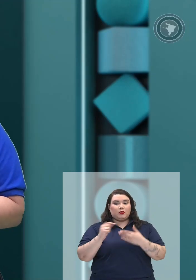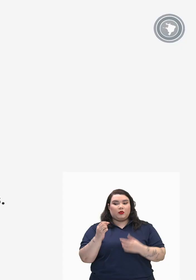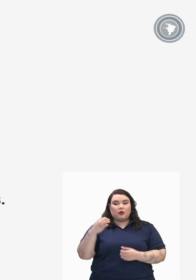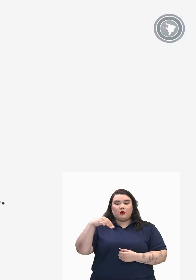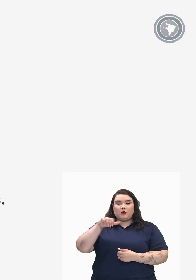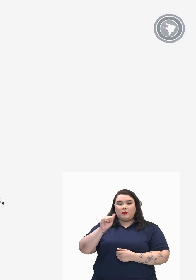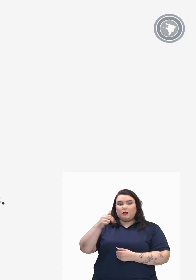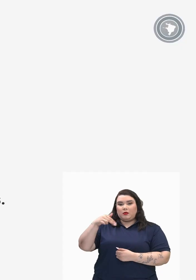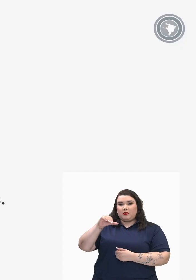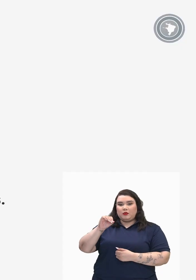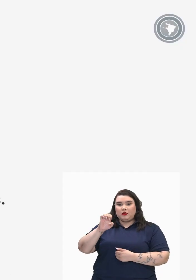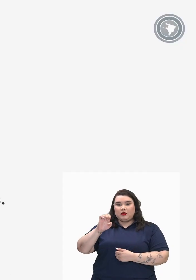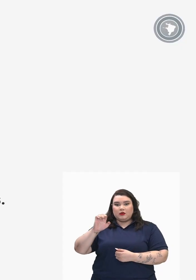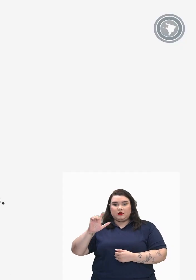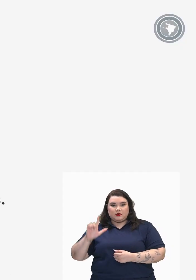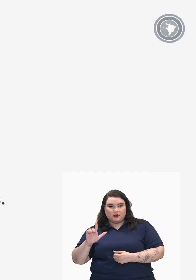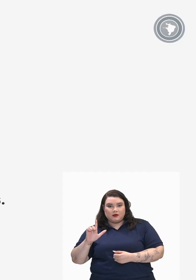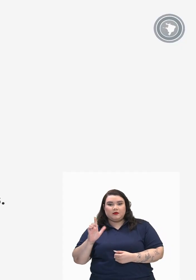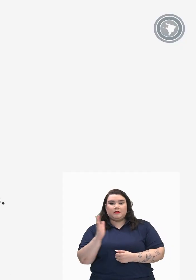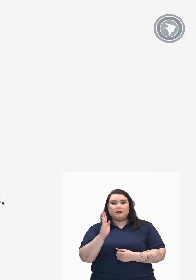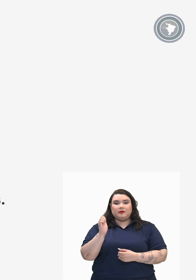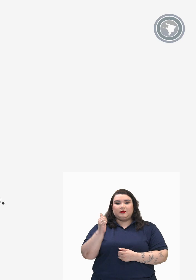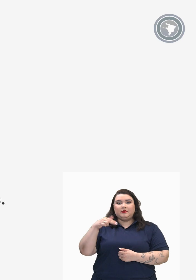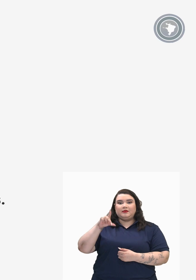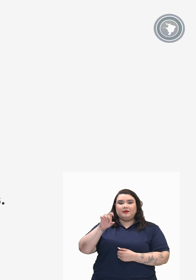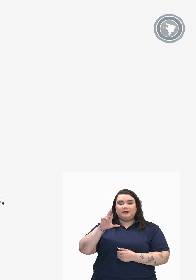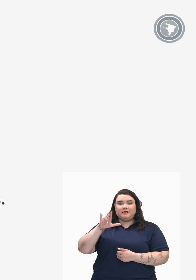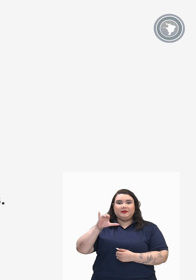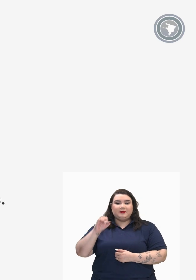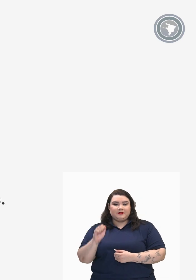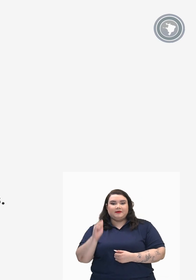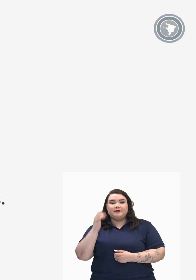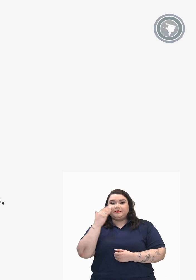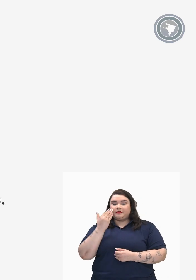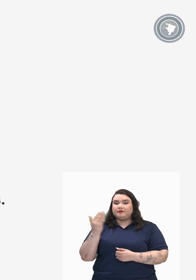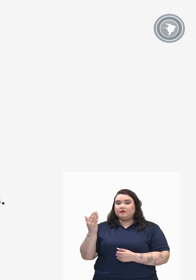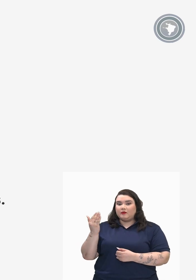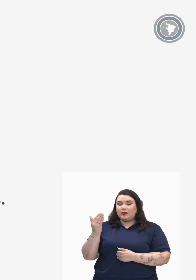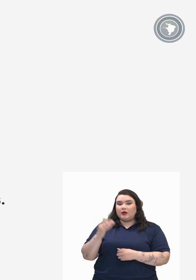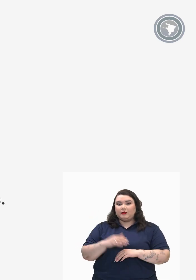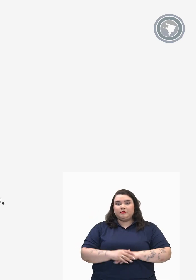O Bicho. Acompanha aí na tela. Então, nós temos aí